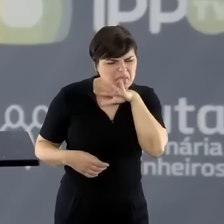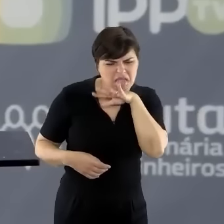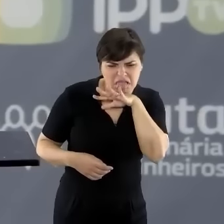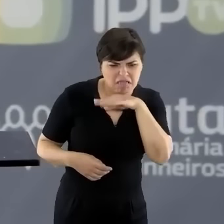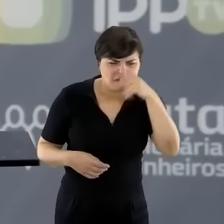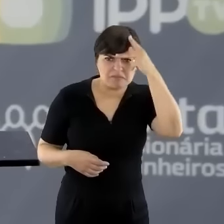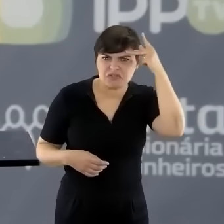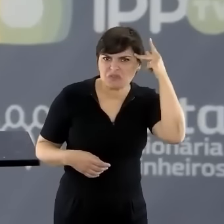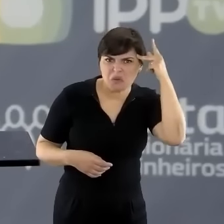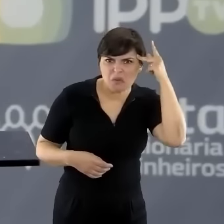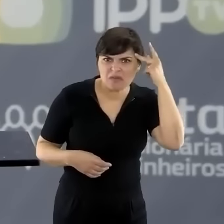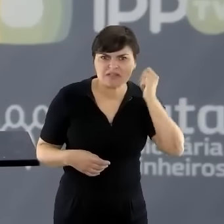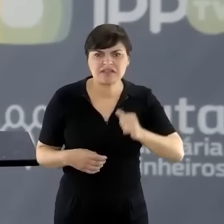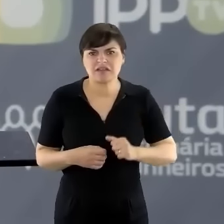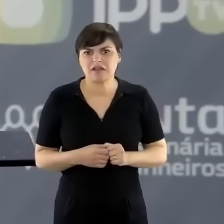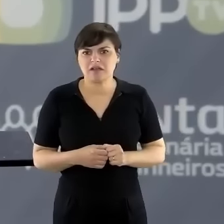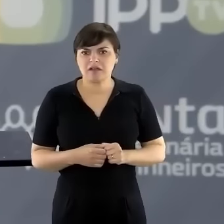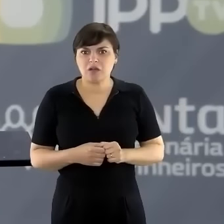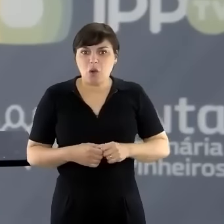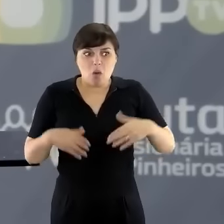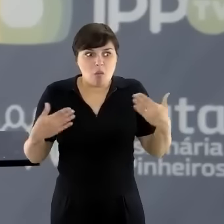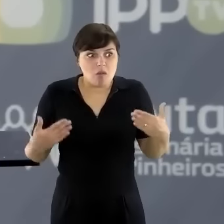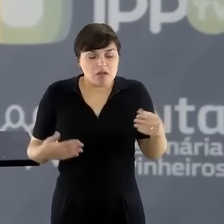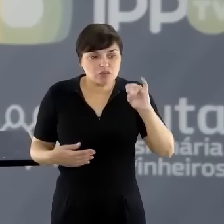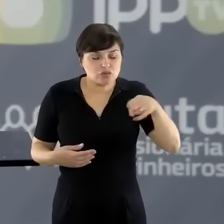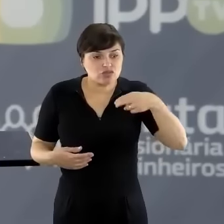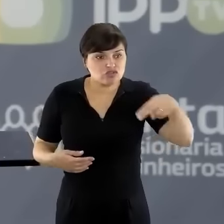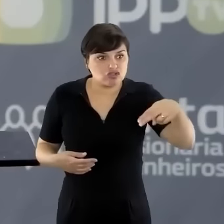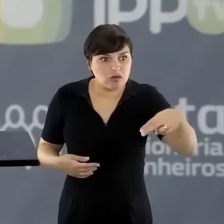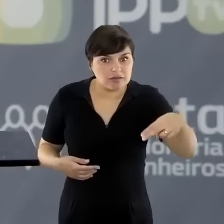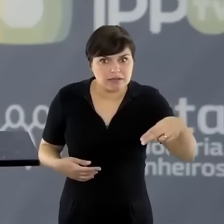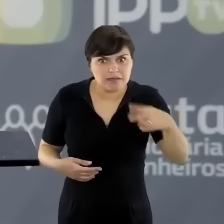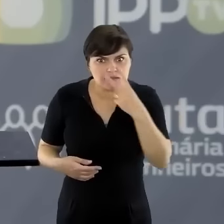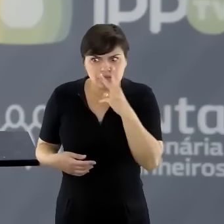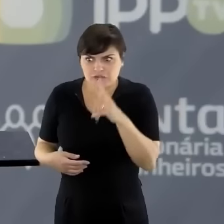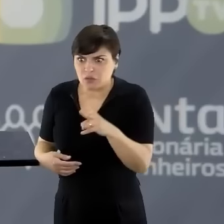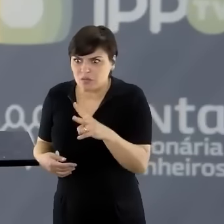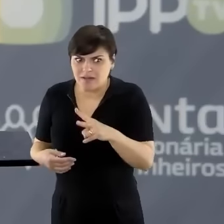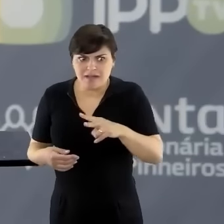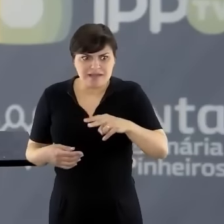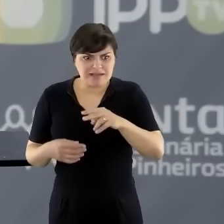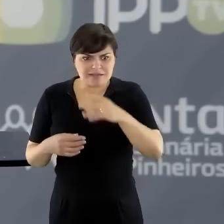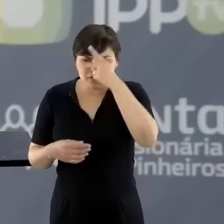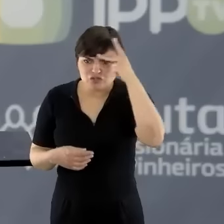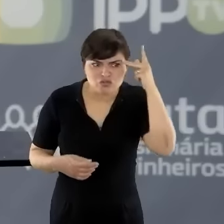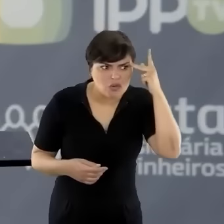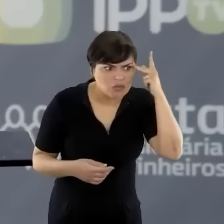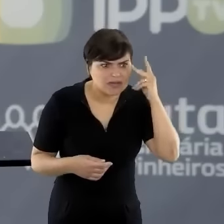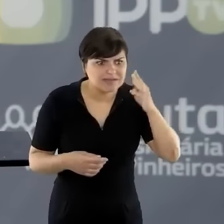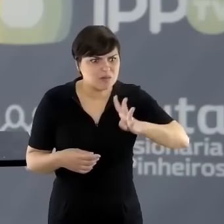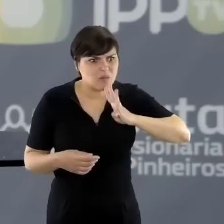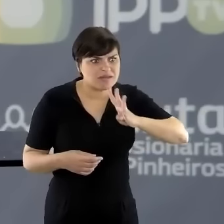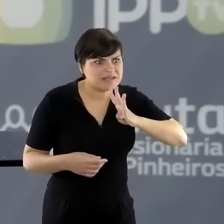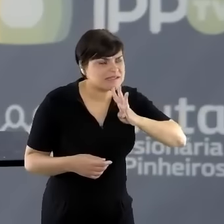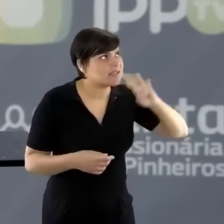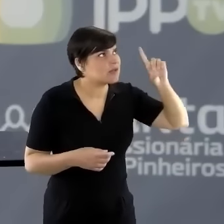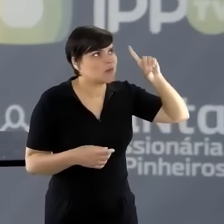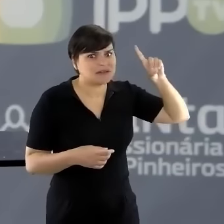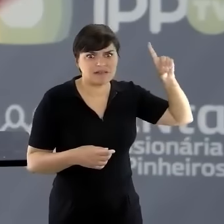nações quando Jonas viu que essa população está convertida e que Deus em vez de aplicar o